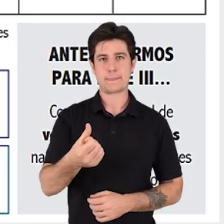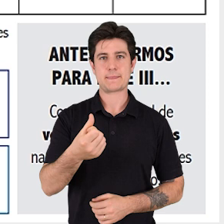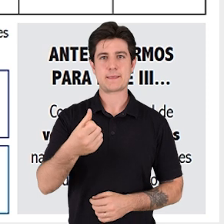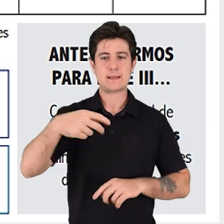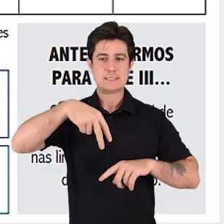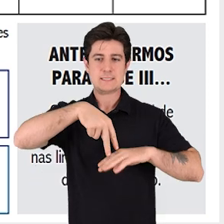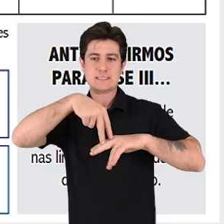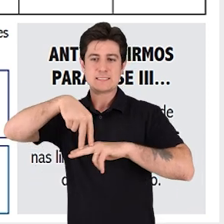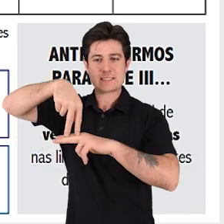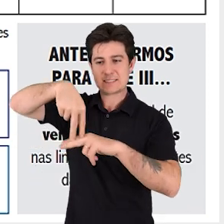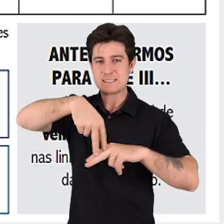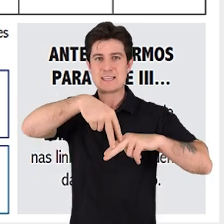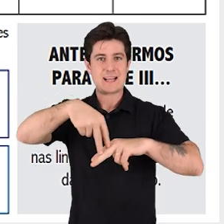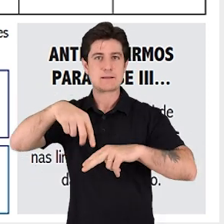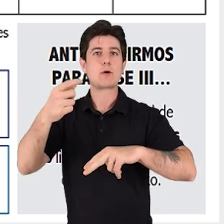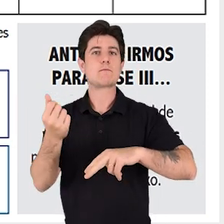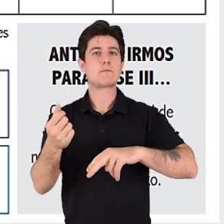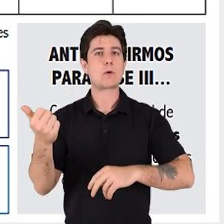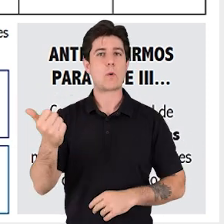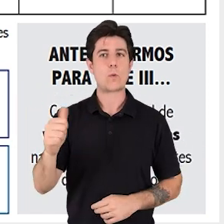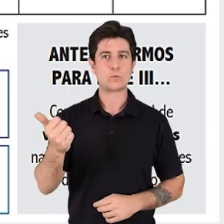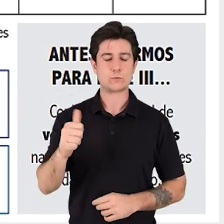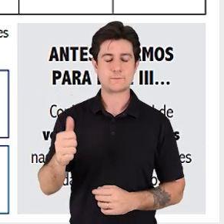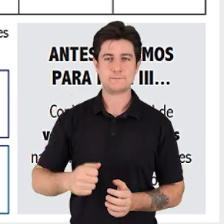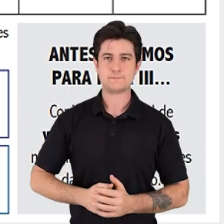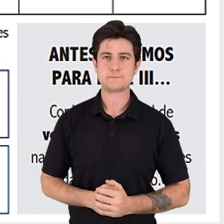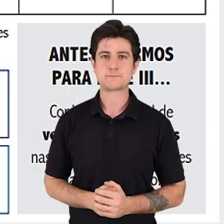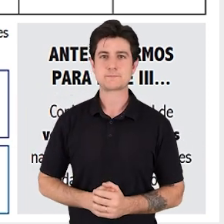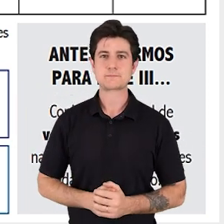Compra 6, produto skate, por 11 Américas.